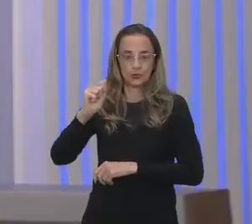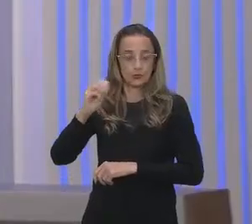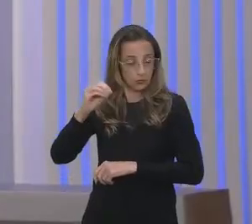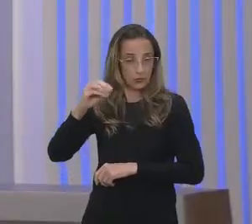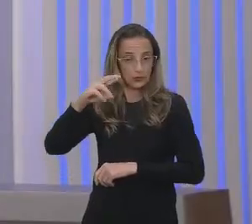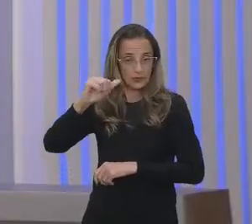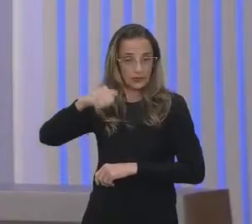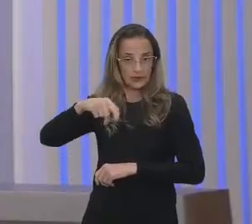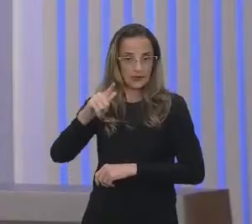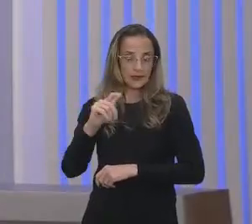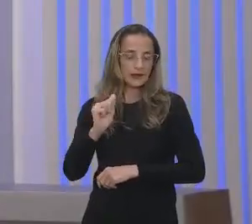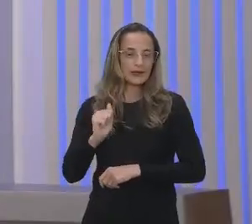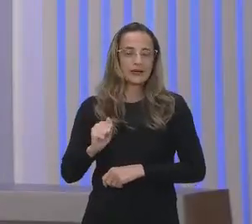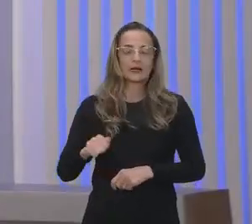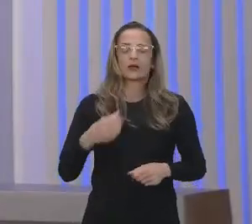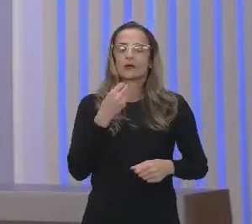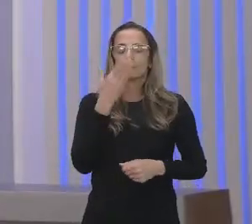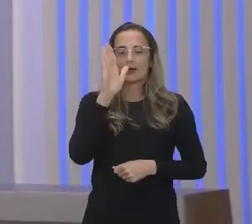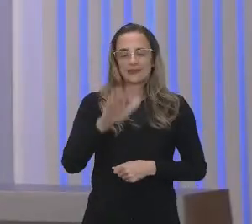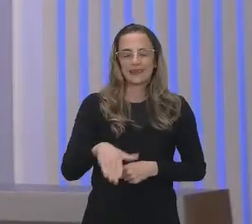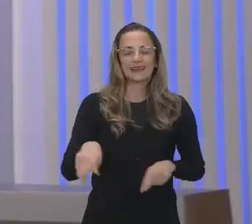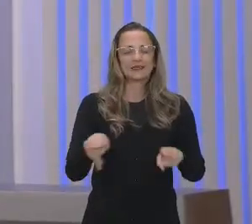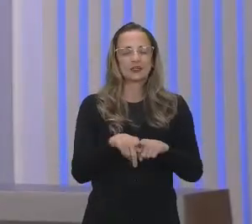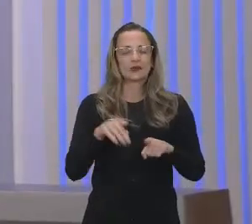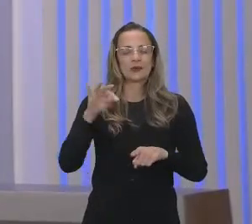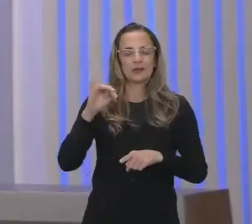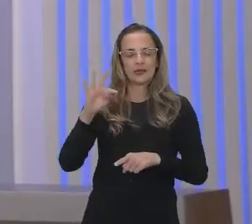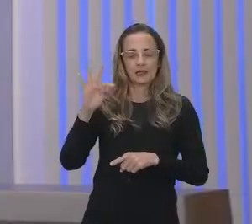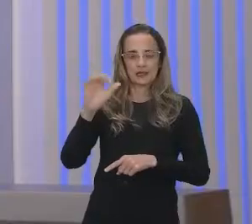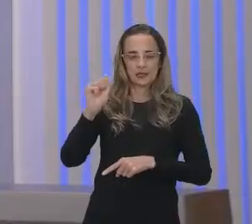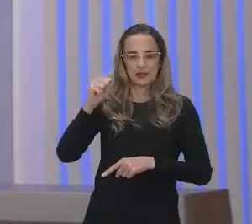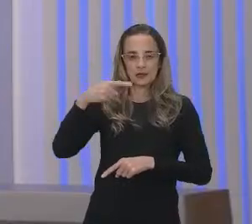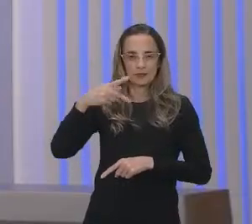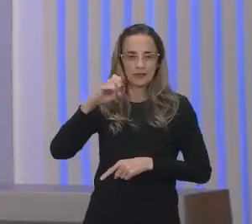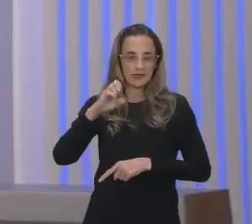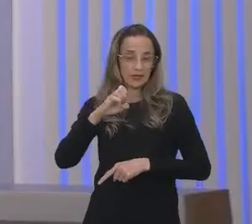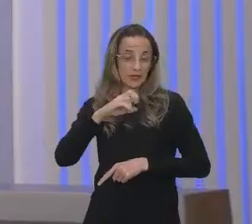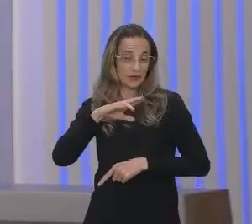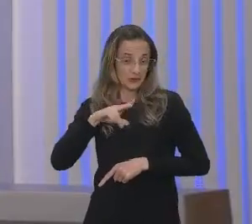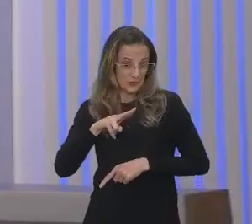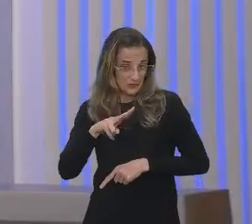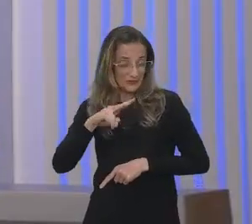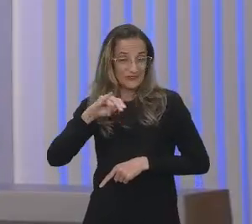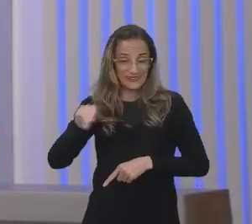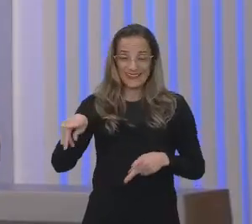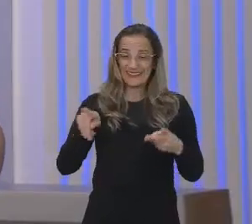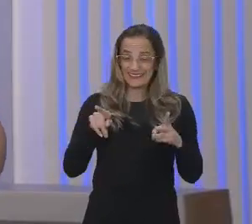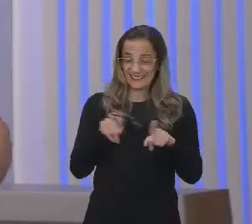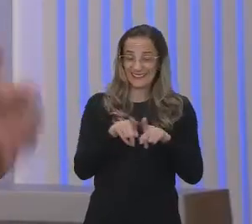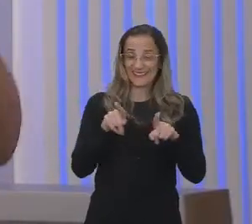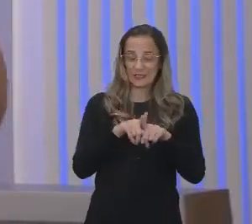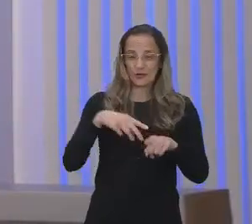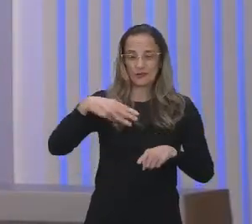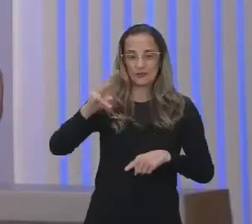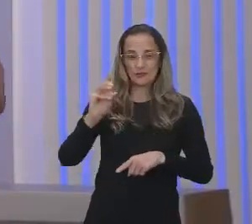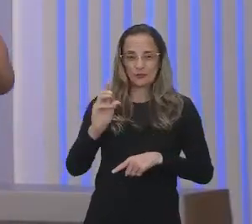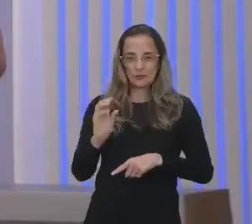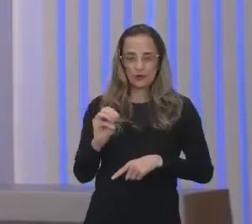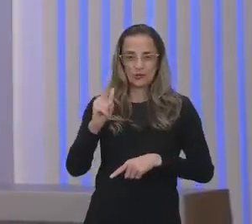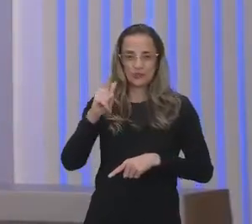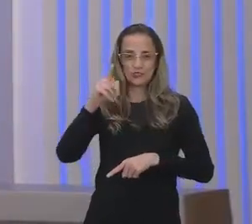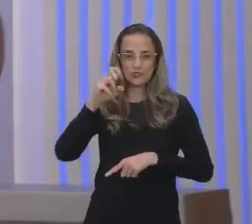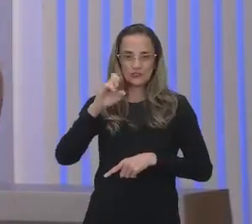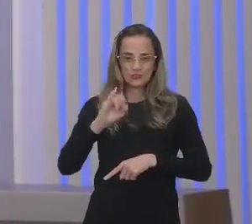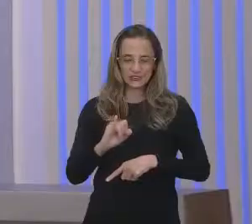vocês também. Itapevi também está conosco. E Mogi das Cruzes, boa tarde para vocês também.